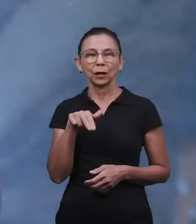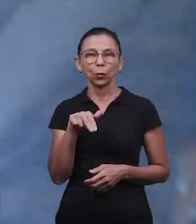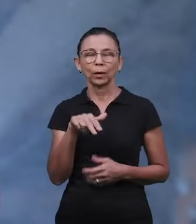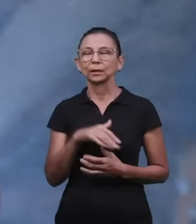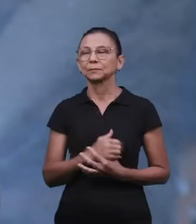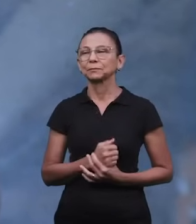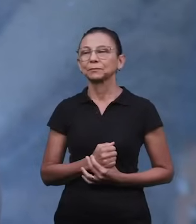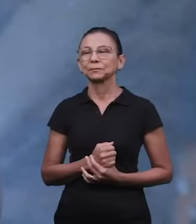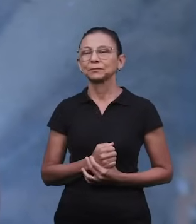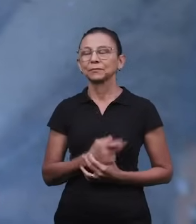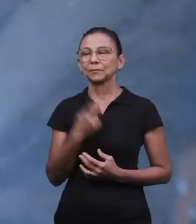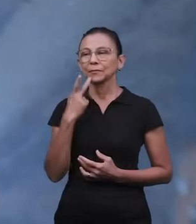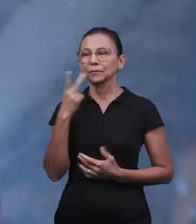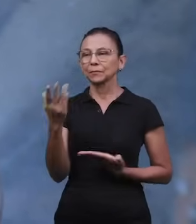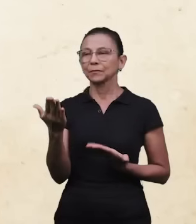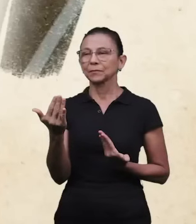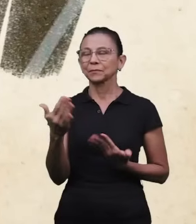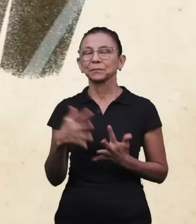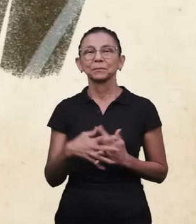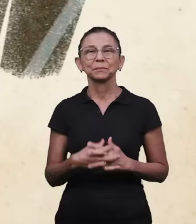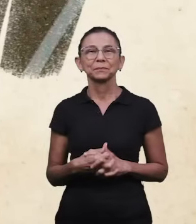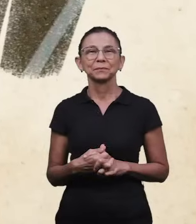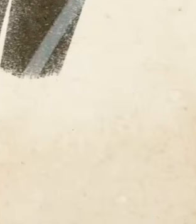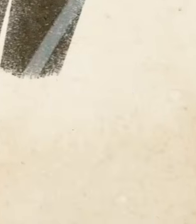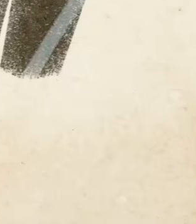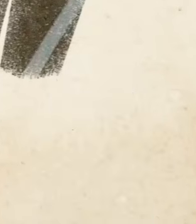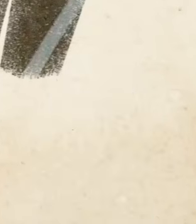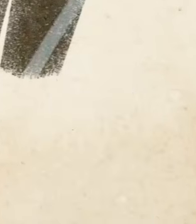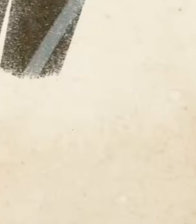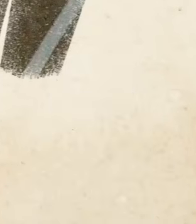Cauã no Fala Jovem.